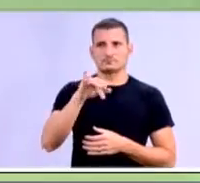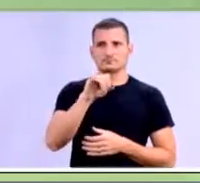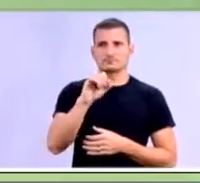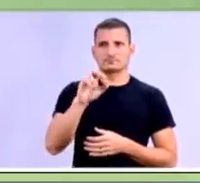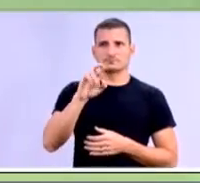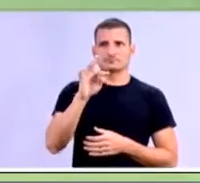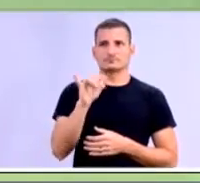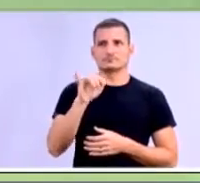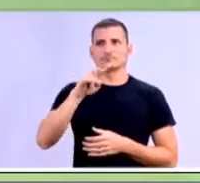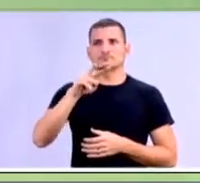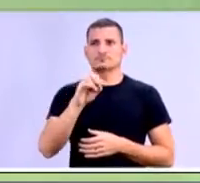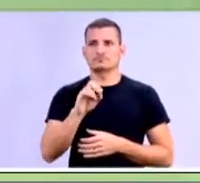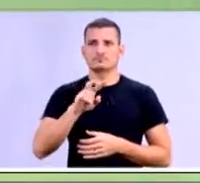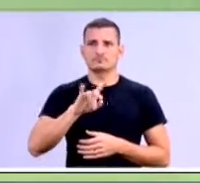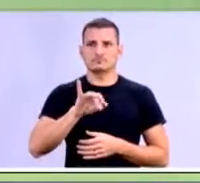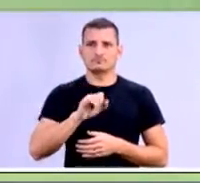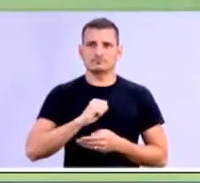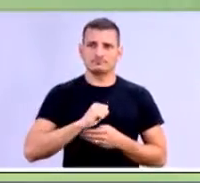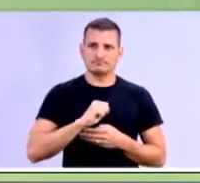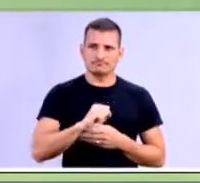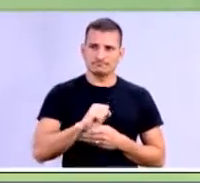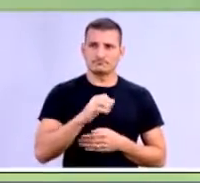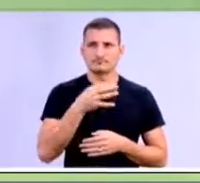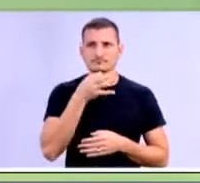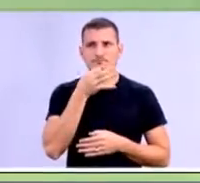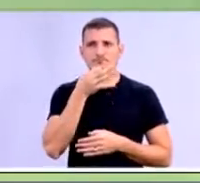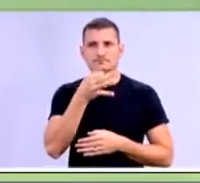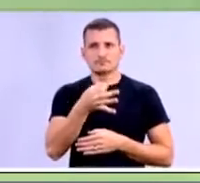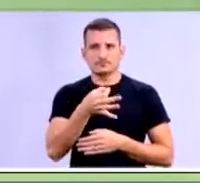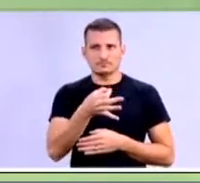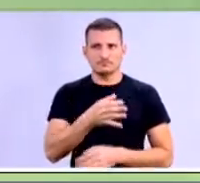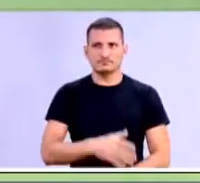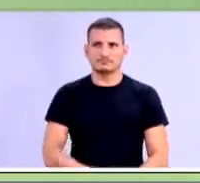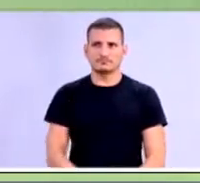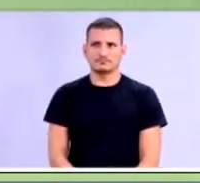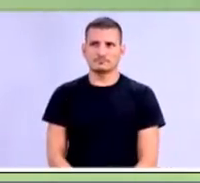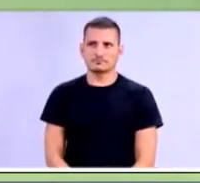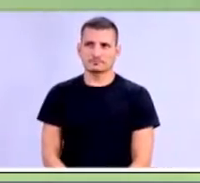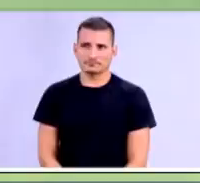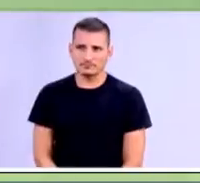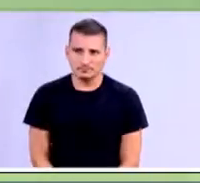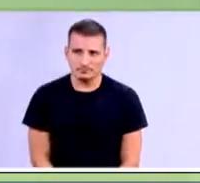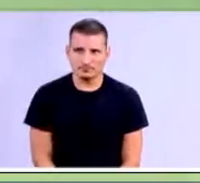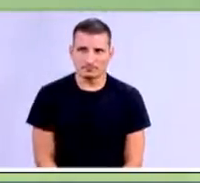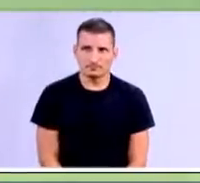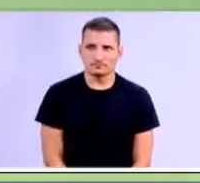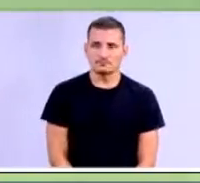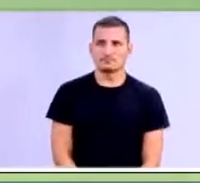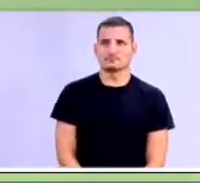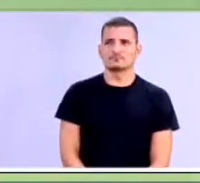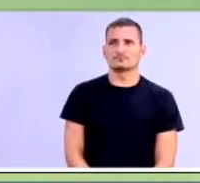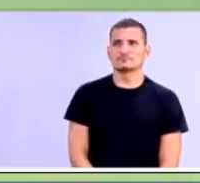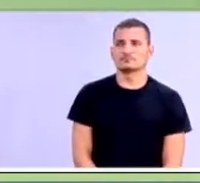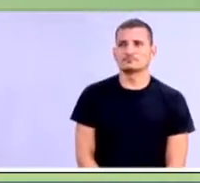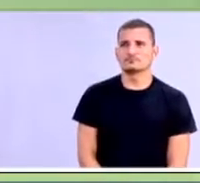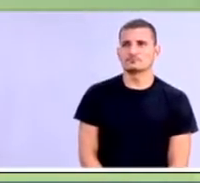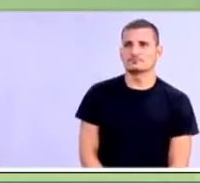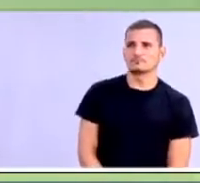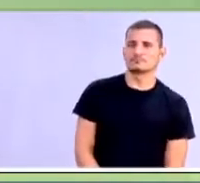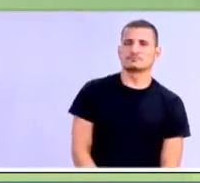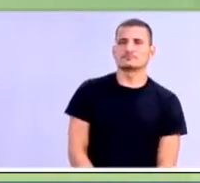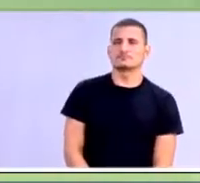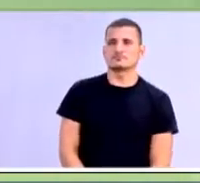vai defender um ponto de vista, né? Como já foi dito aí. Defender um ponto